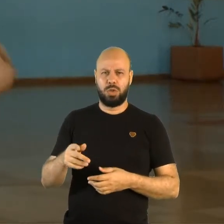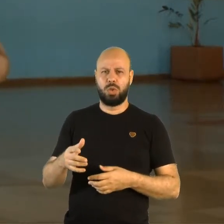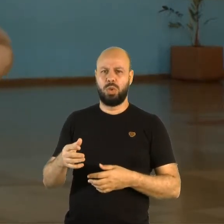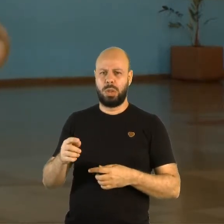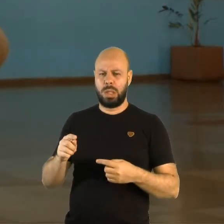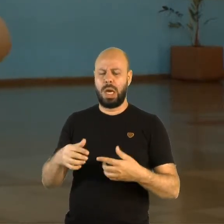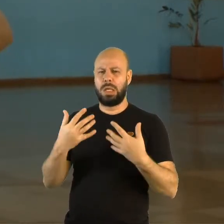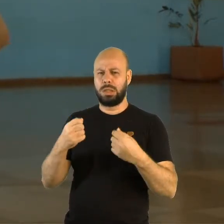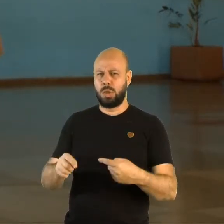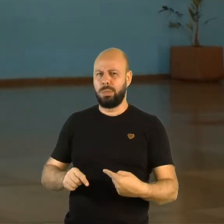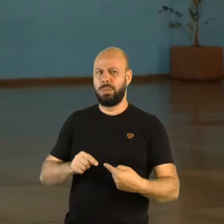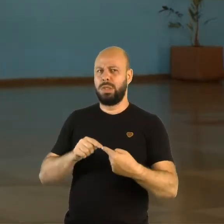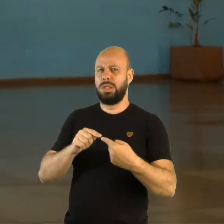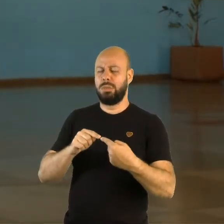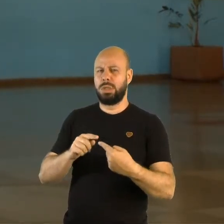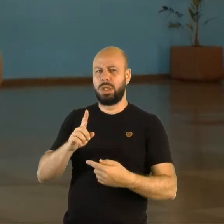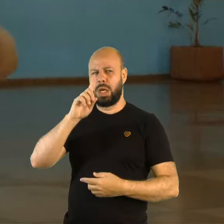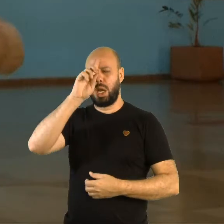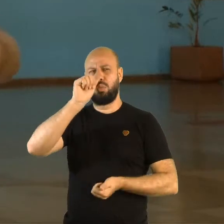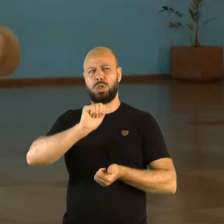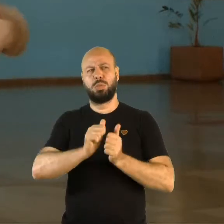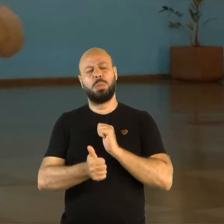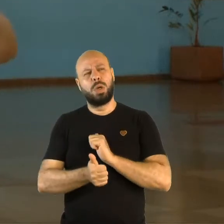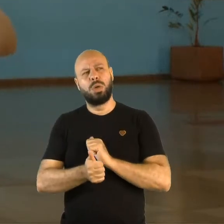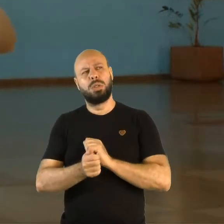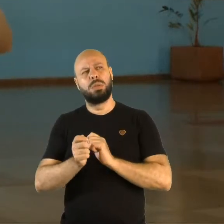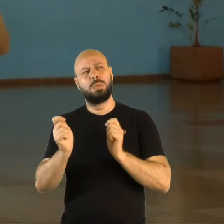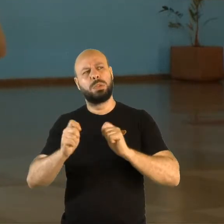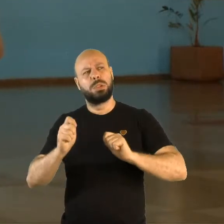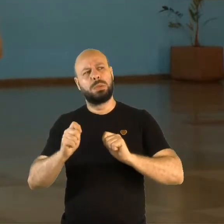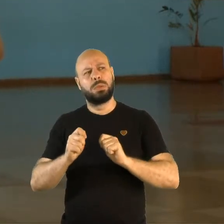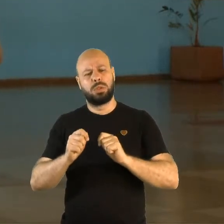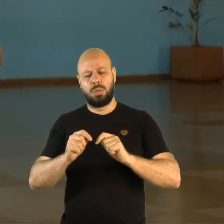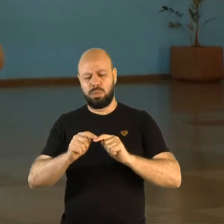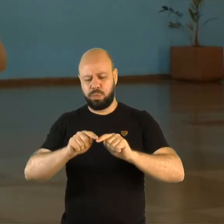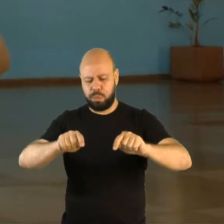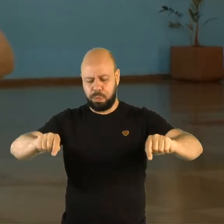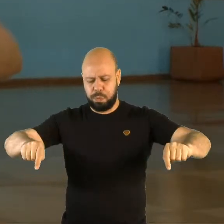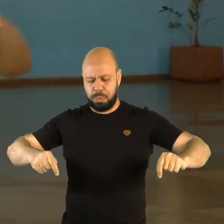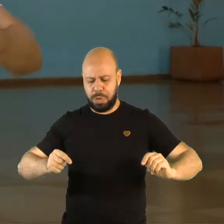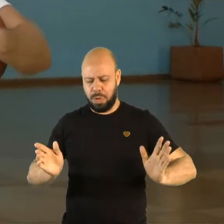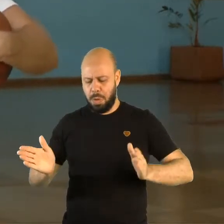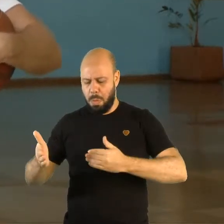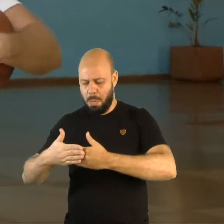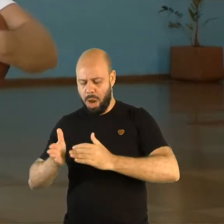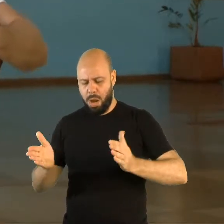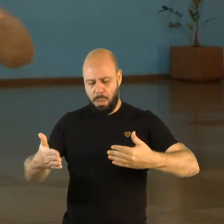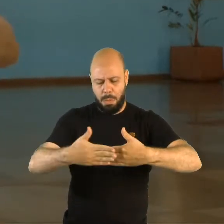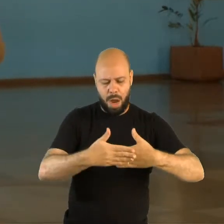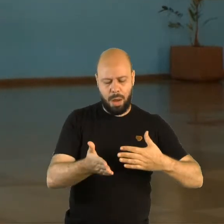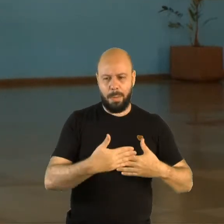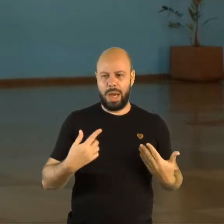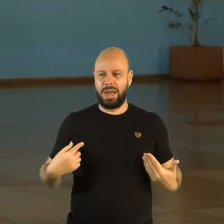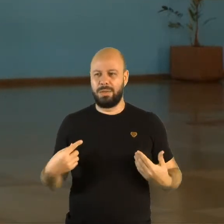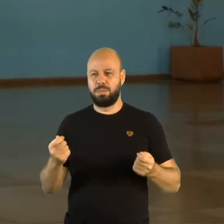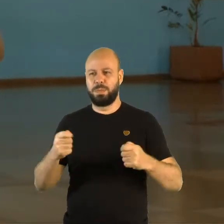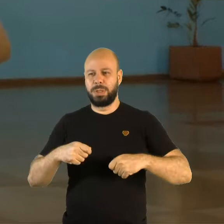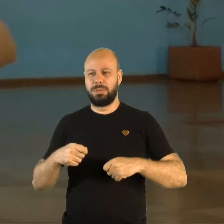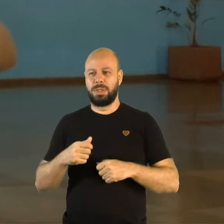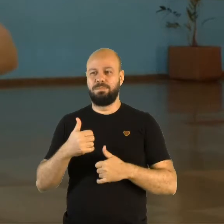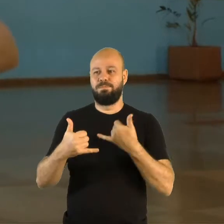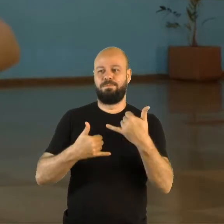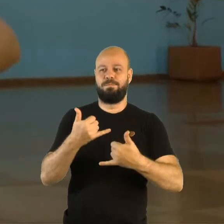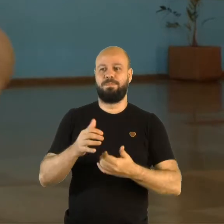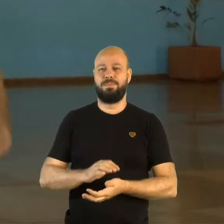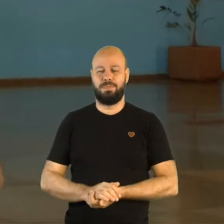James para que ele criasse um esporte que pudesse ser jogado em um ambiente fechado e aí foi desenvolvido